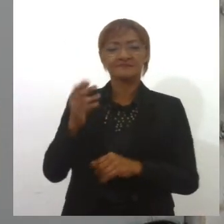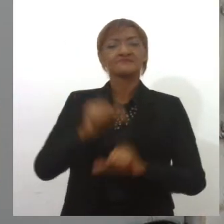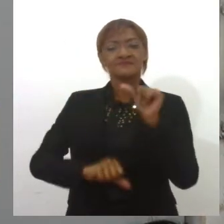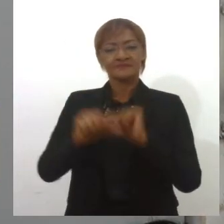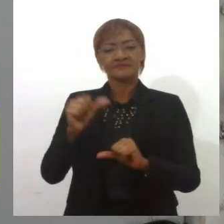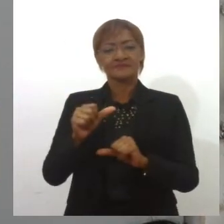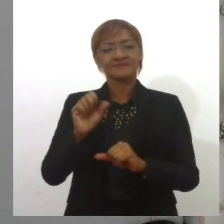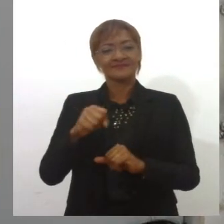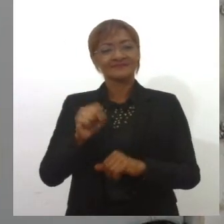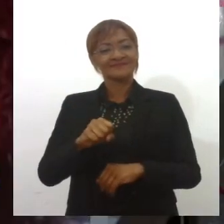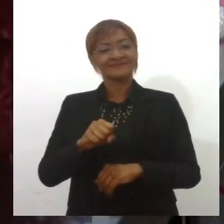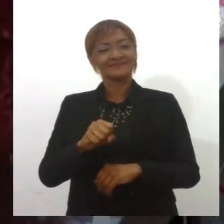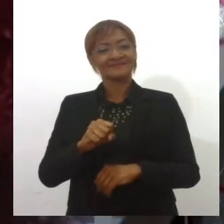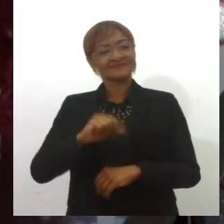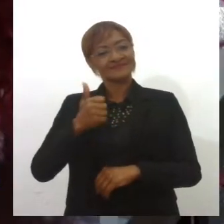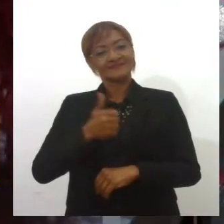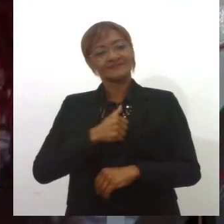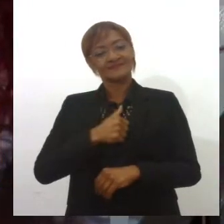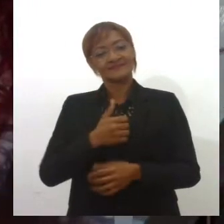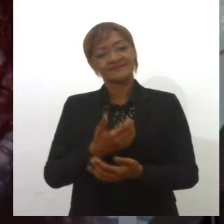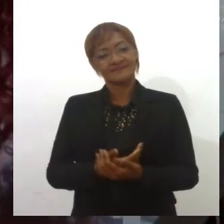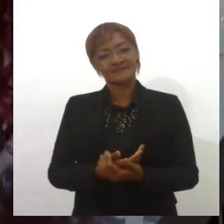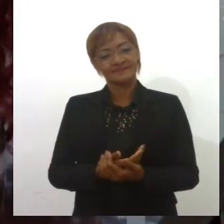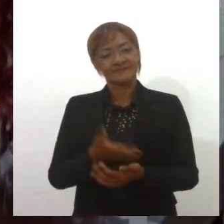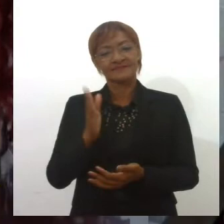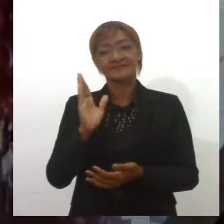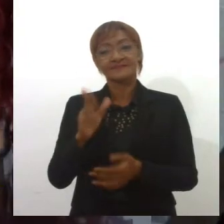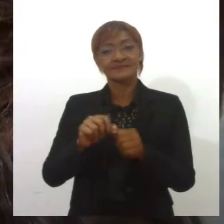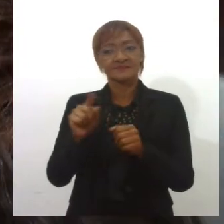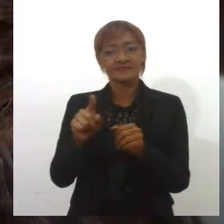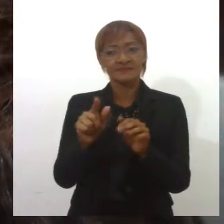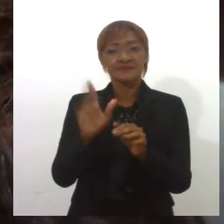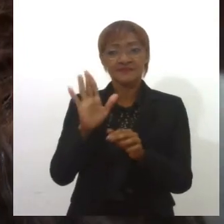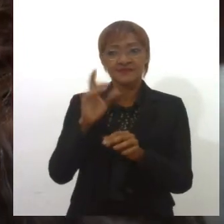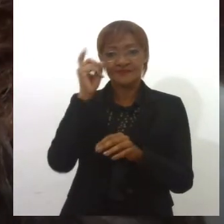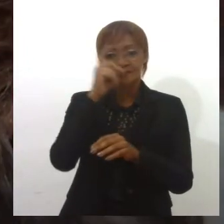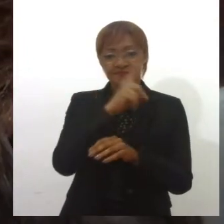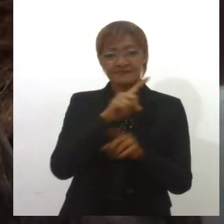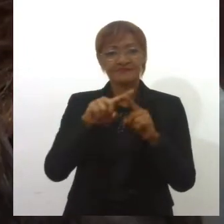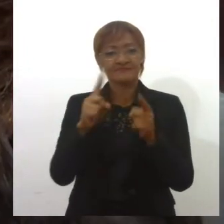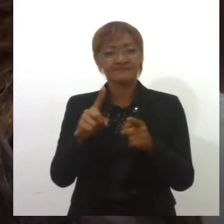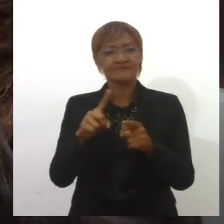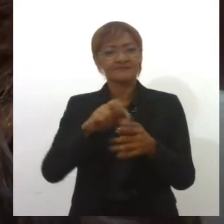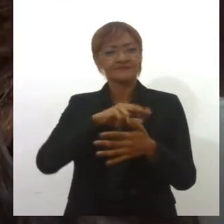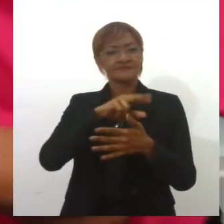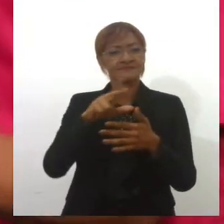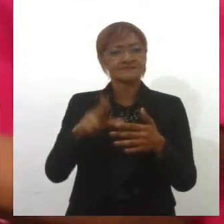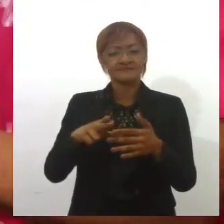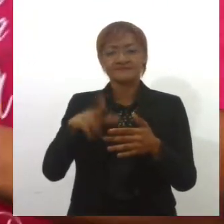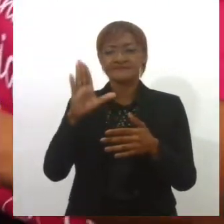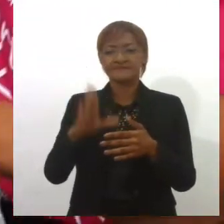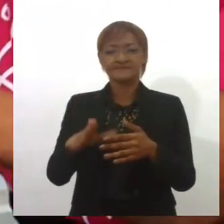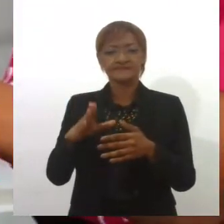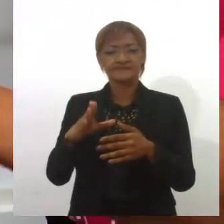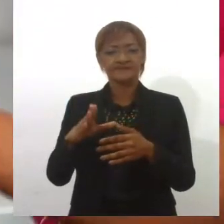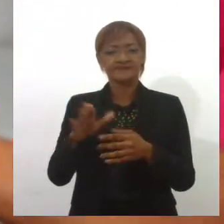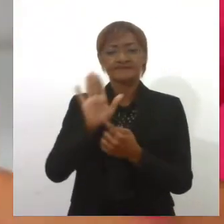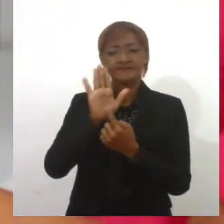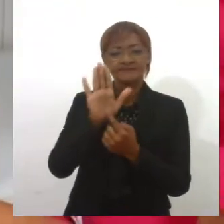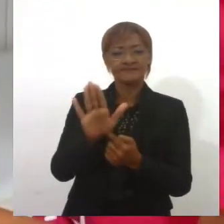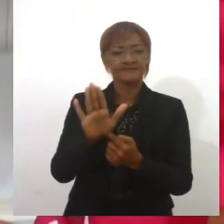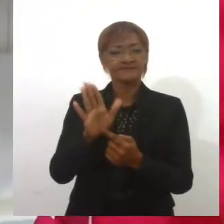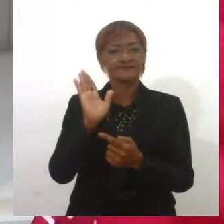nosso potencial de estar. Confeccionar essas perucas não é simples. São necessárias várias mechas para que o cabelo fique assim, com um